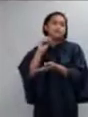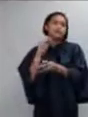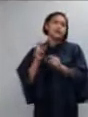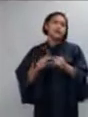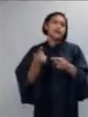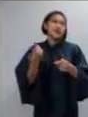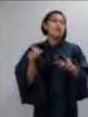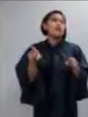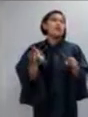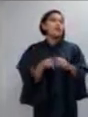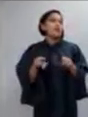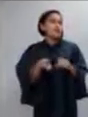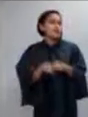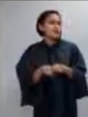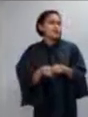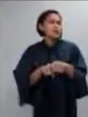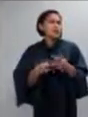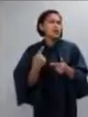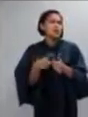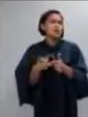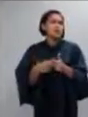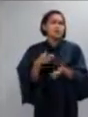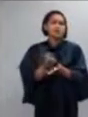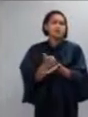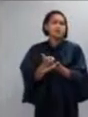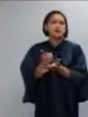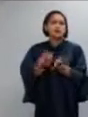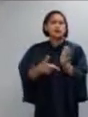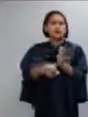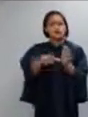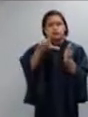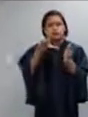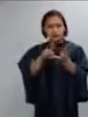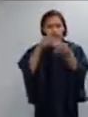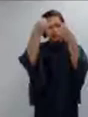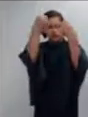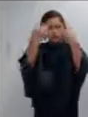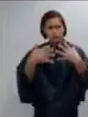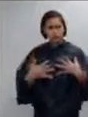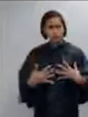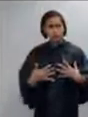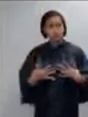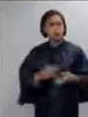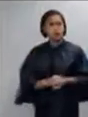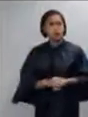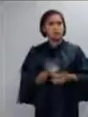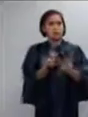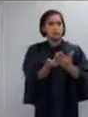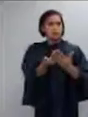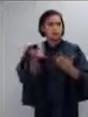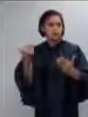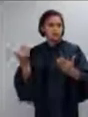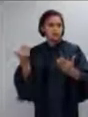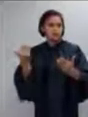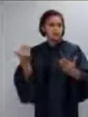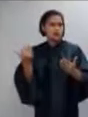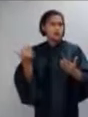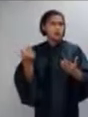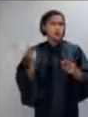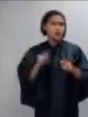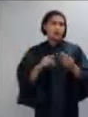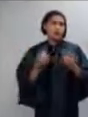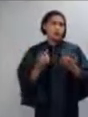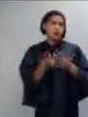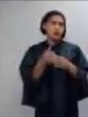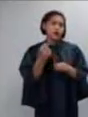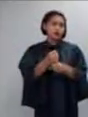as mesmas circunstâncias que nos levaram anteriormente a decretar o afastamento, pelo mesmo prazo, no início do ano.